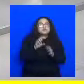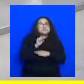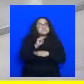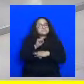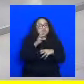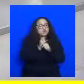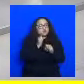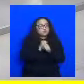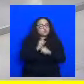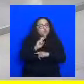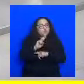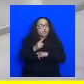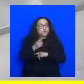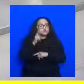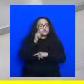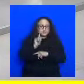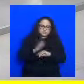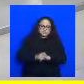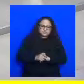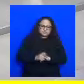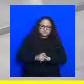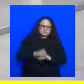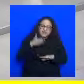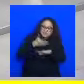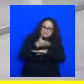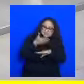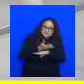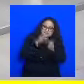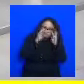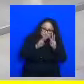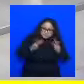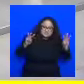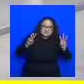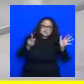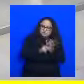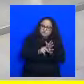acumulado acessando loterias.caixa.gov.br.